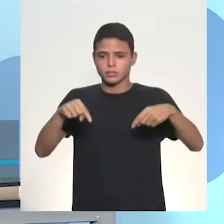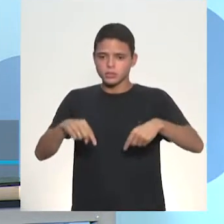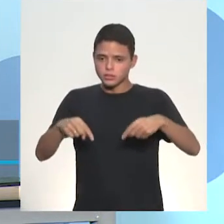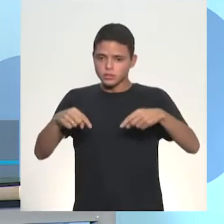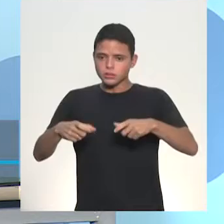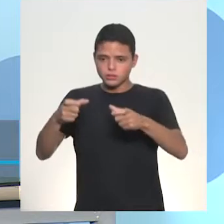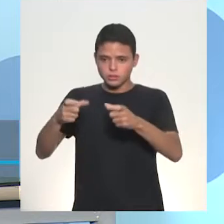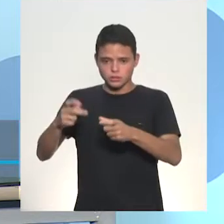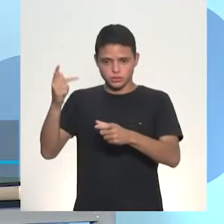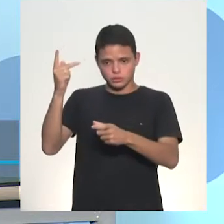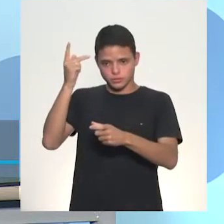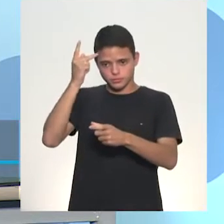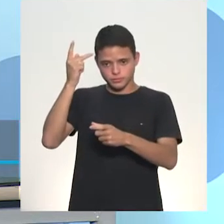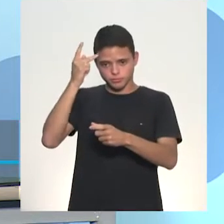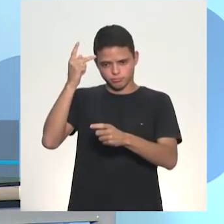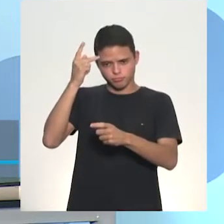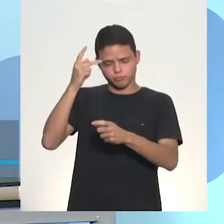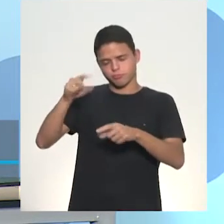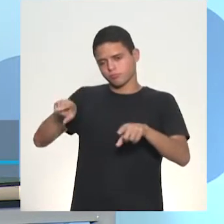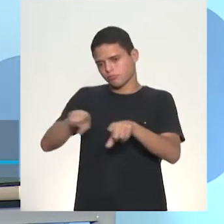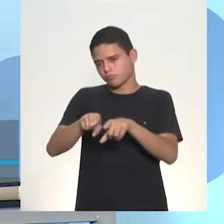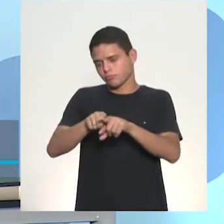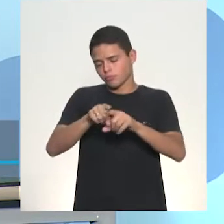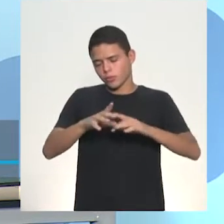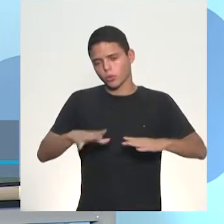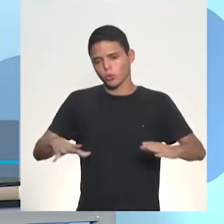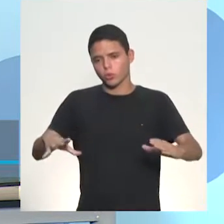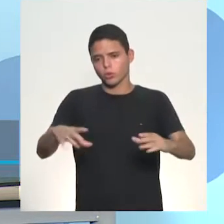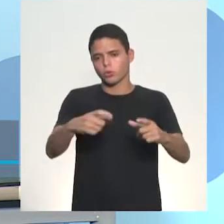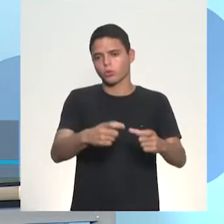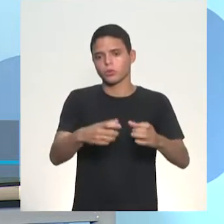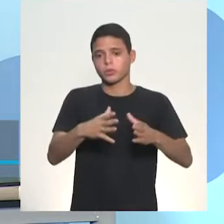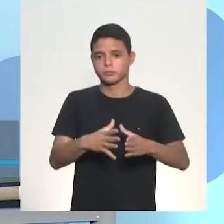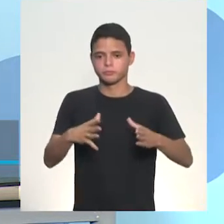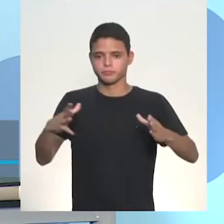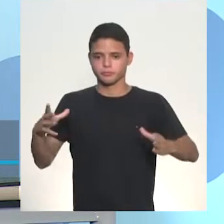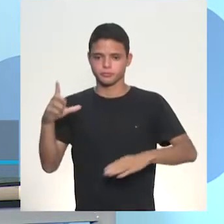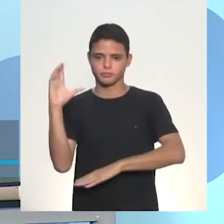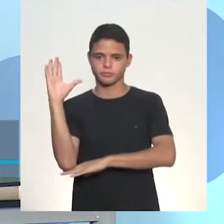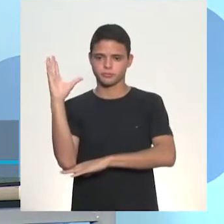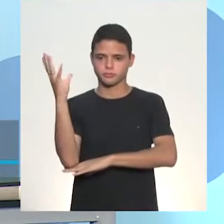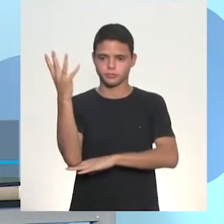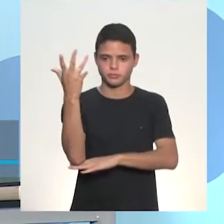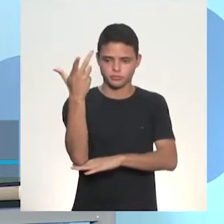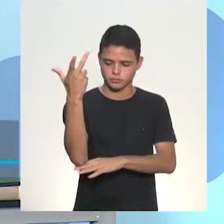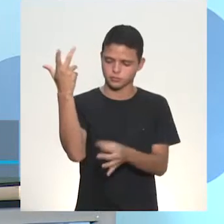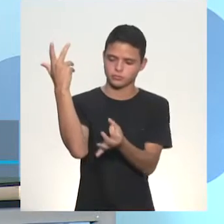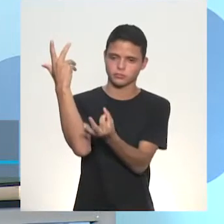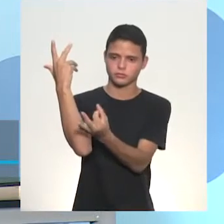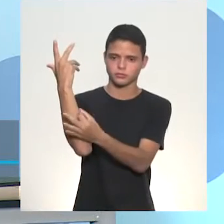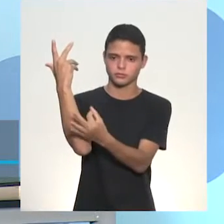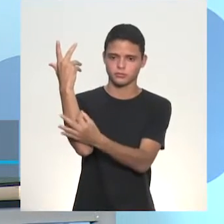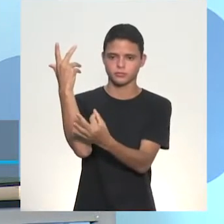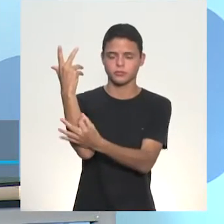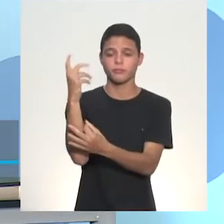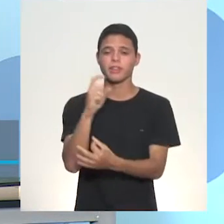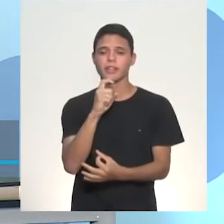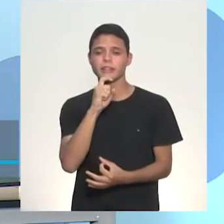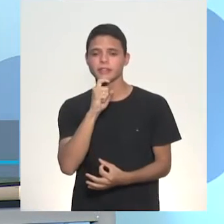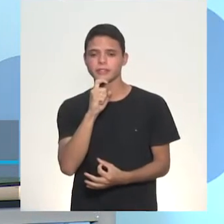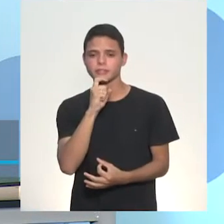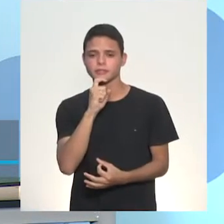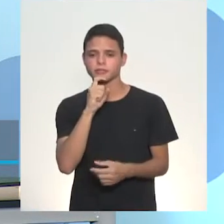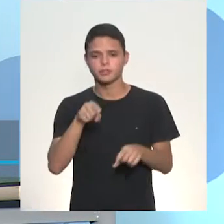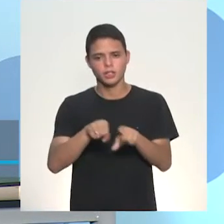está na cidade de São Paulo, mas em todas as grandes cidades, nas árvores é cheio de manchinha verde, manchinha vermelha, que a gente chama de